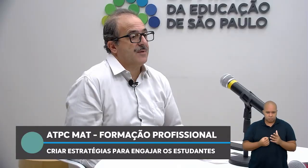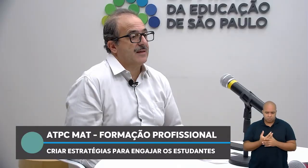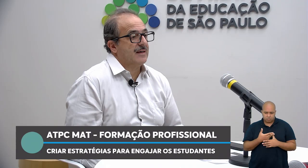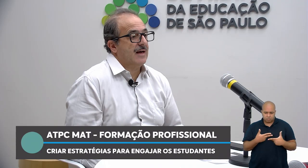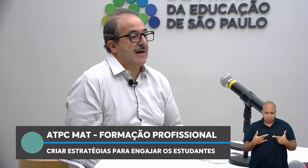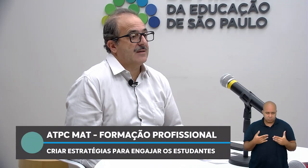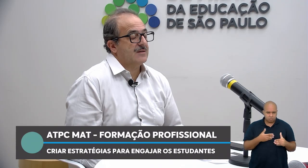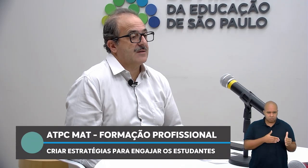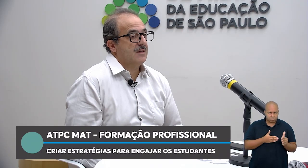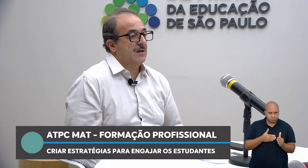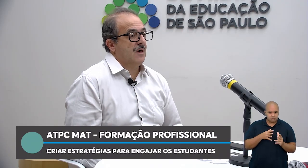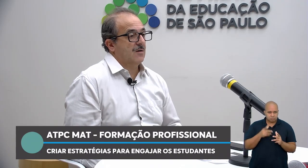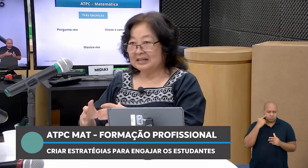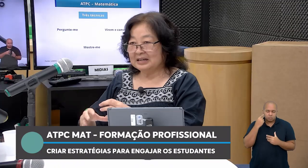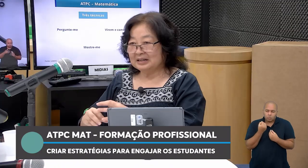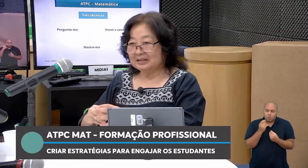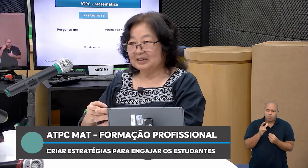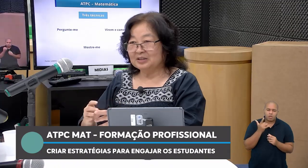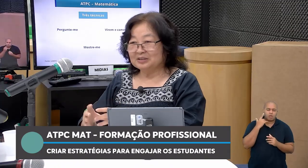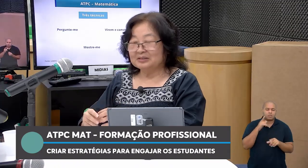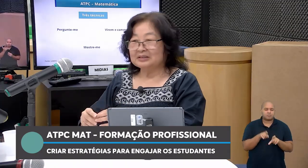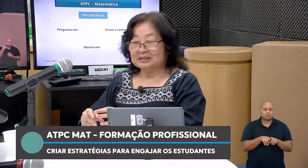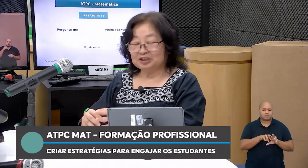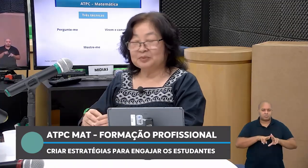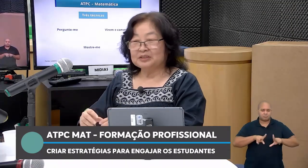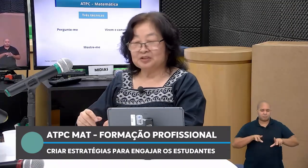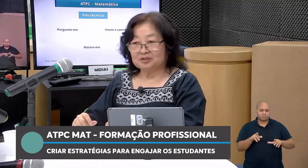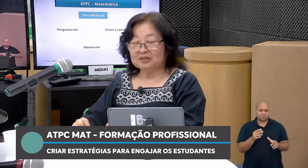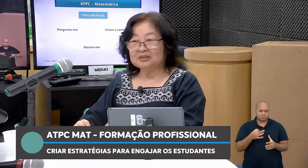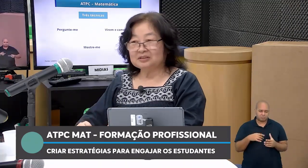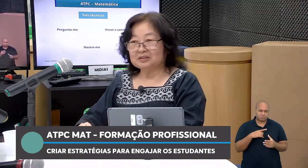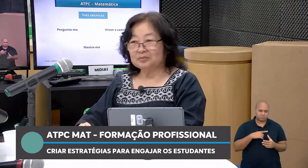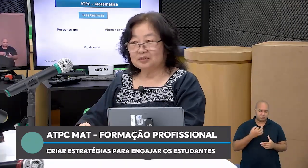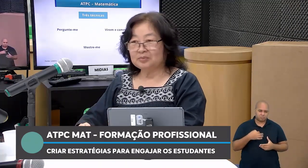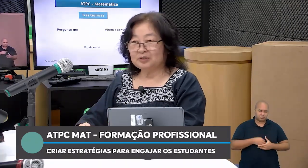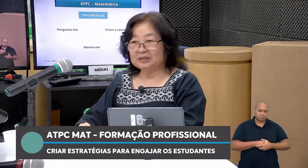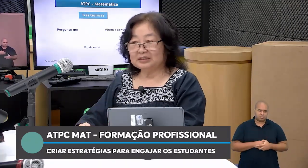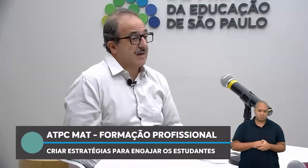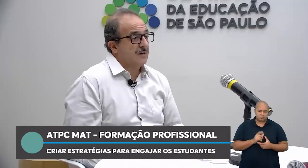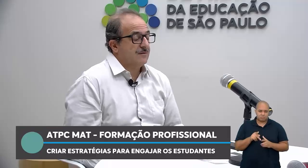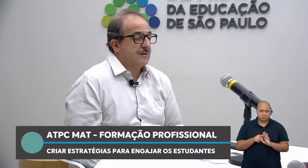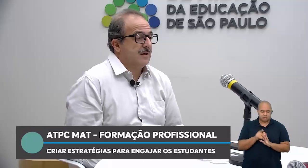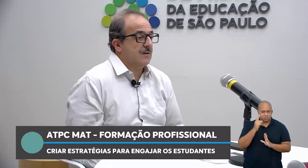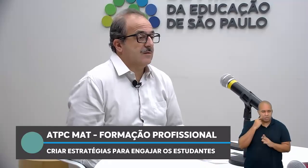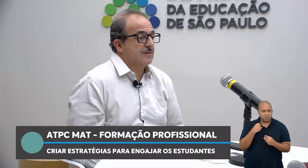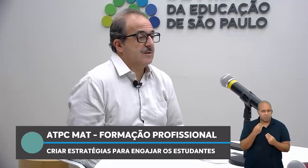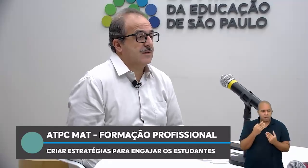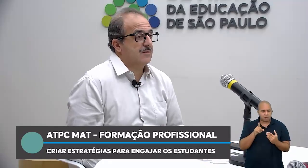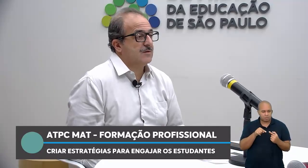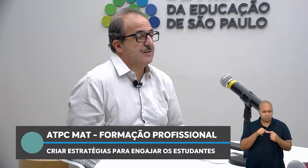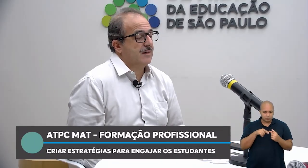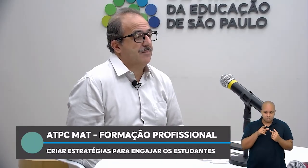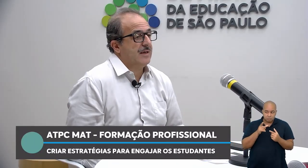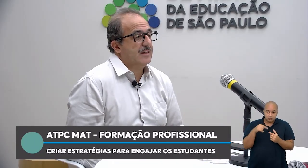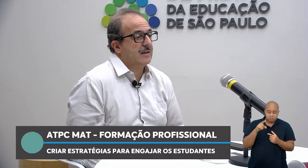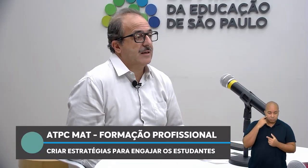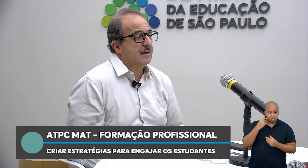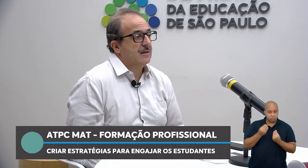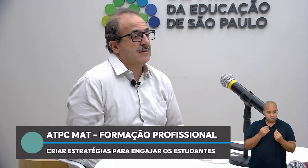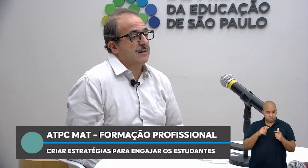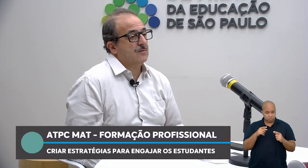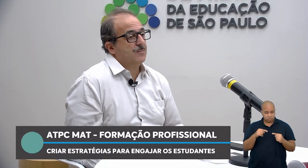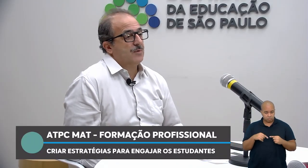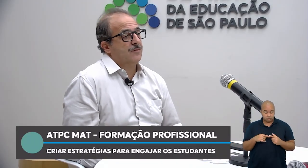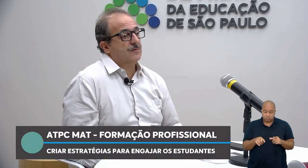as Manipular, propriedades, como que é, né? as dimensões, As dimensões, isso é muito para importante. que serve, né? Onde se aplica,